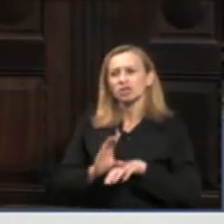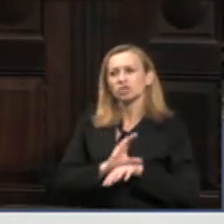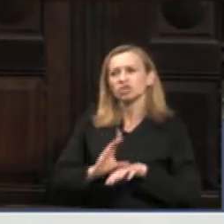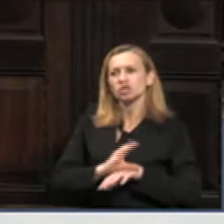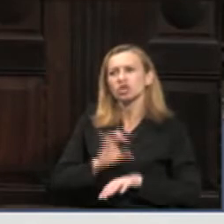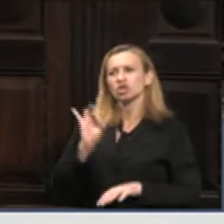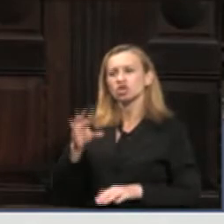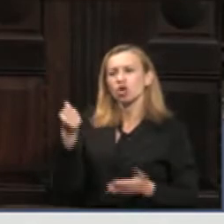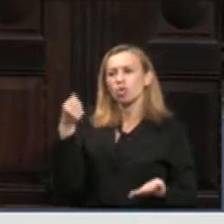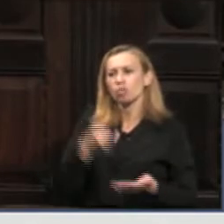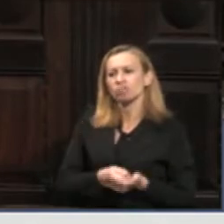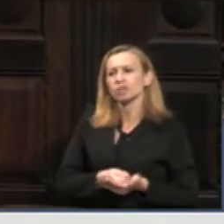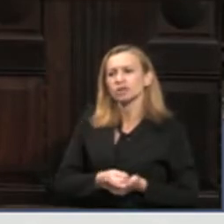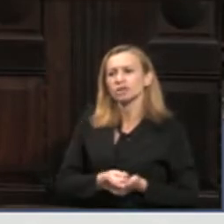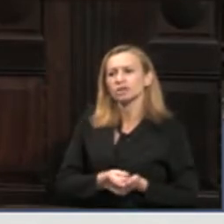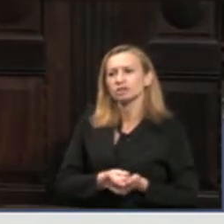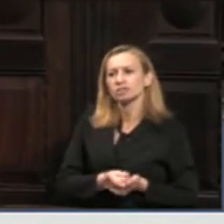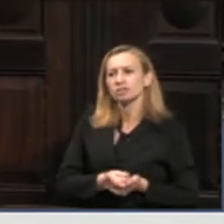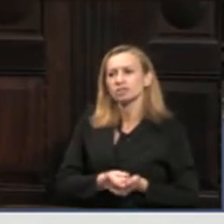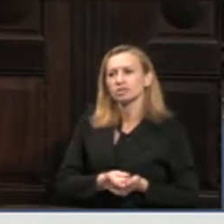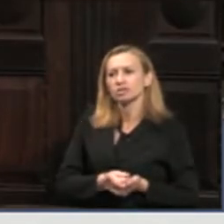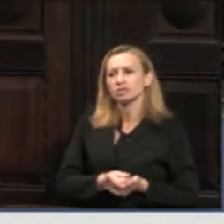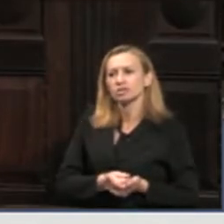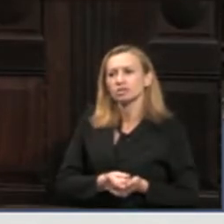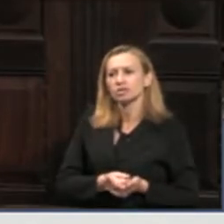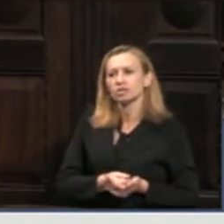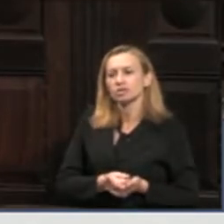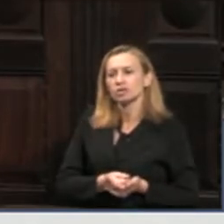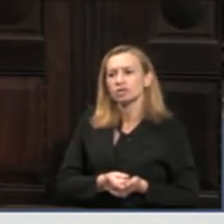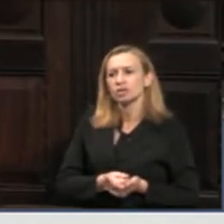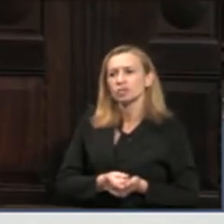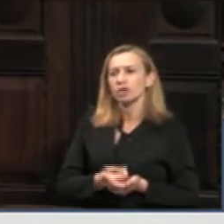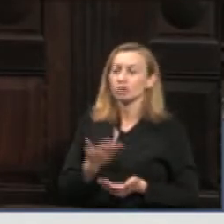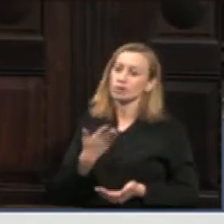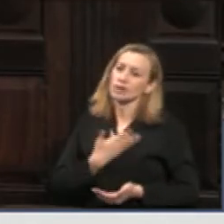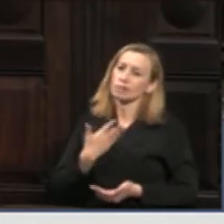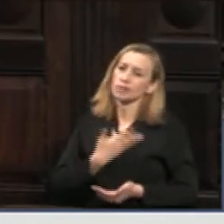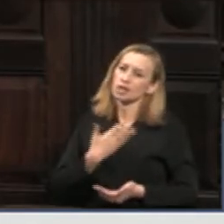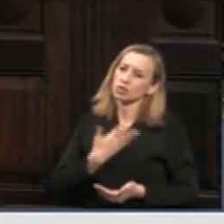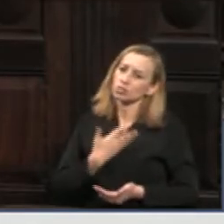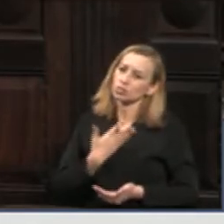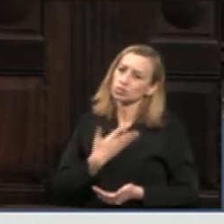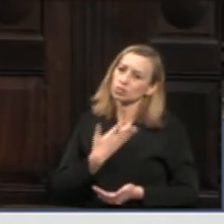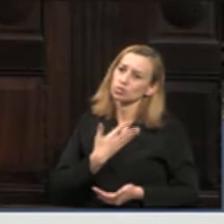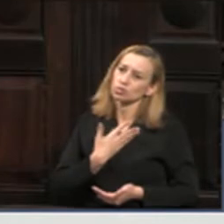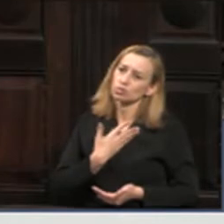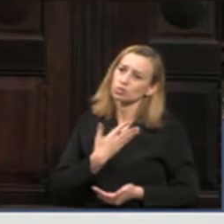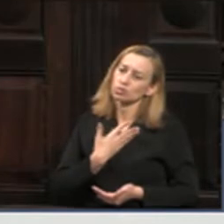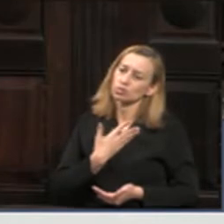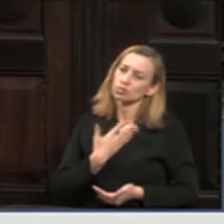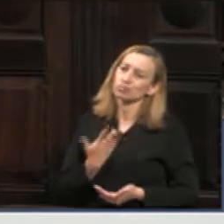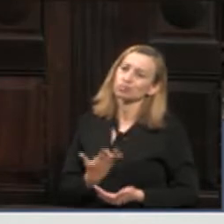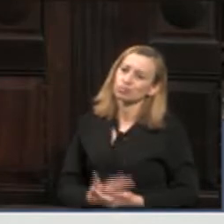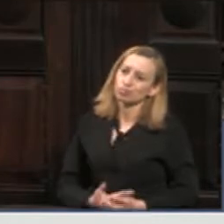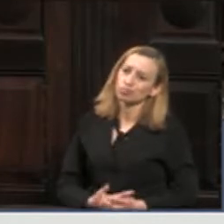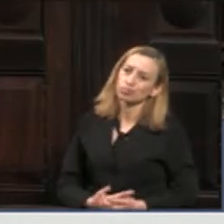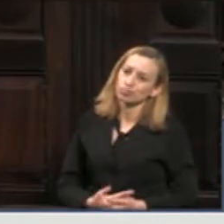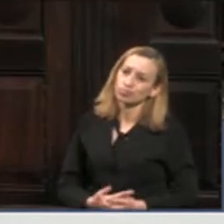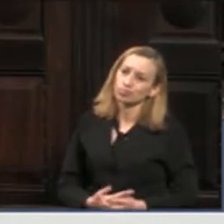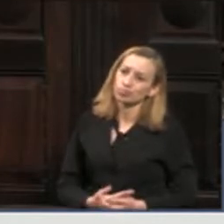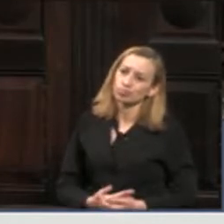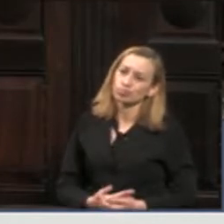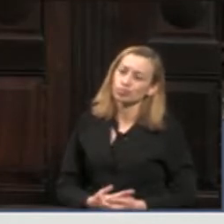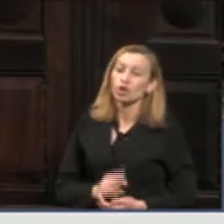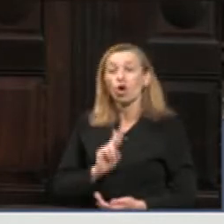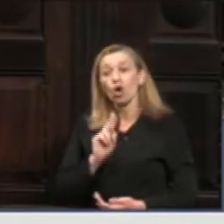ser cumprida para os seus aliados, para os seus correligionários,